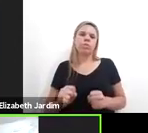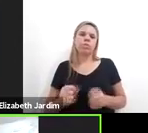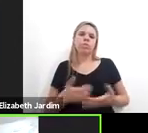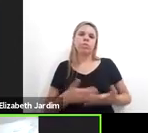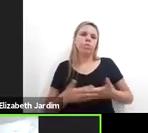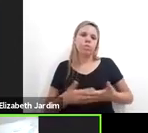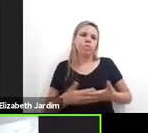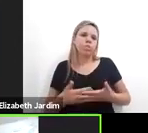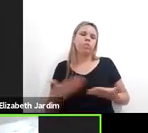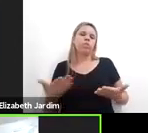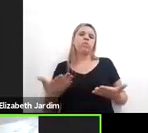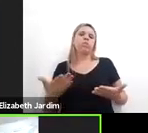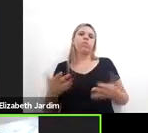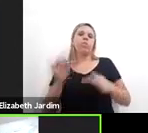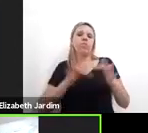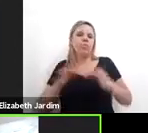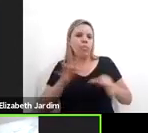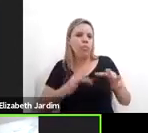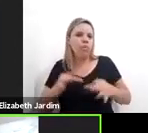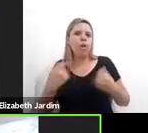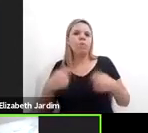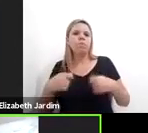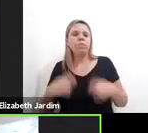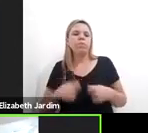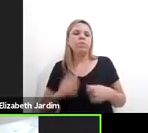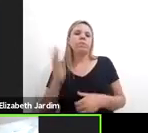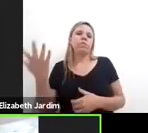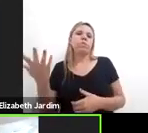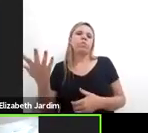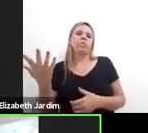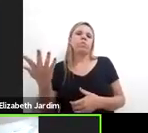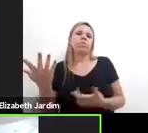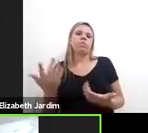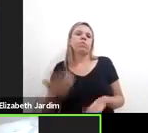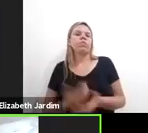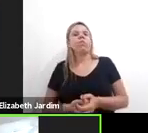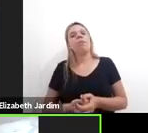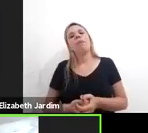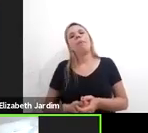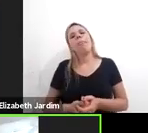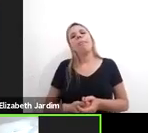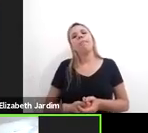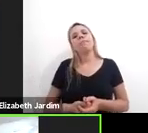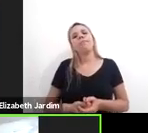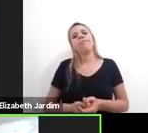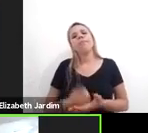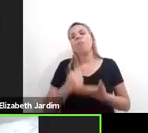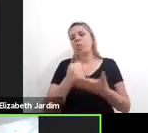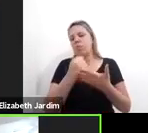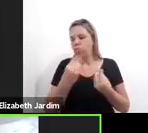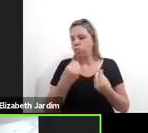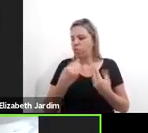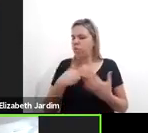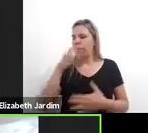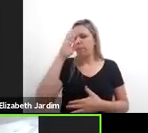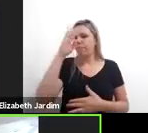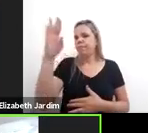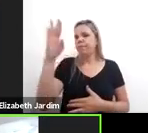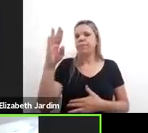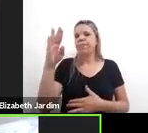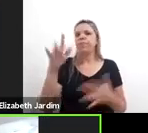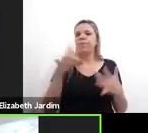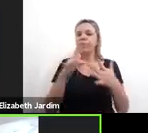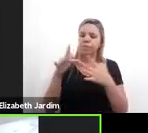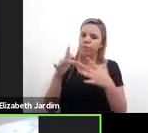de fórmula, e ele precisava porque tinha refluxo, então, e ela me auxiliou muito, mas principalmente na